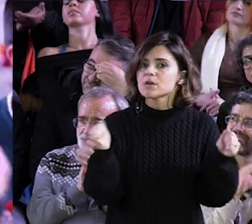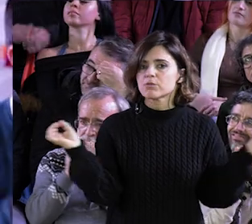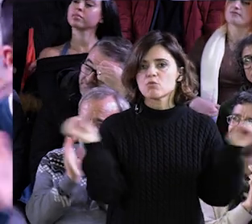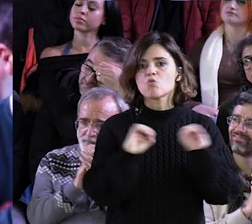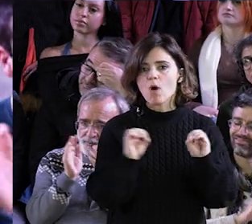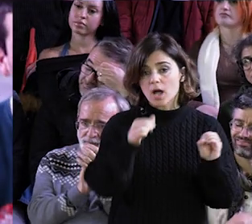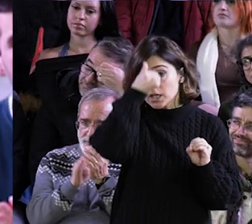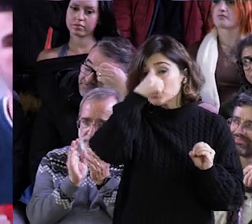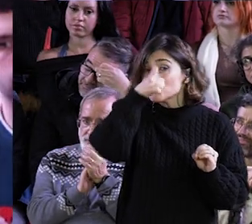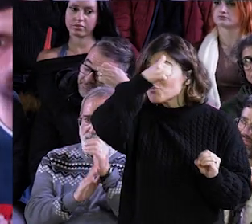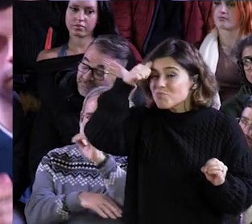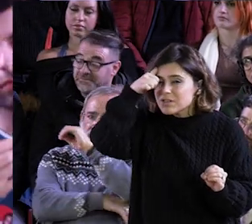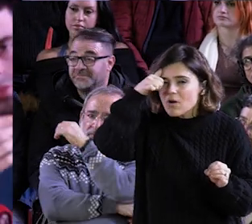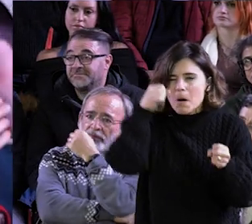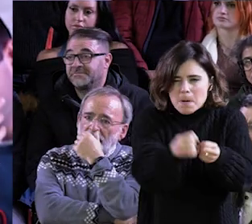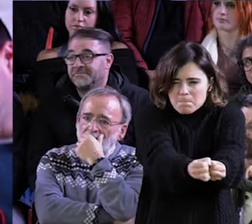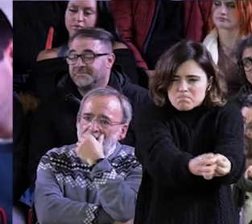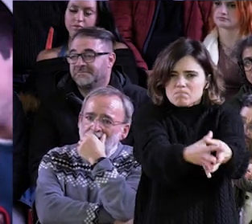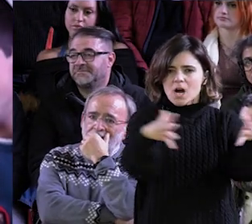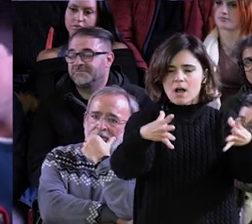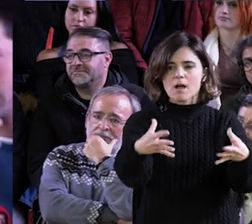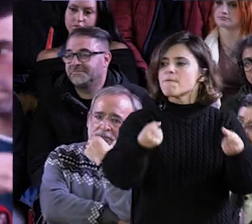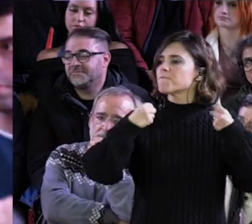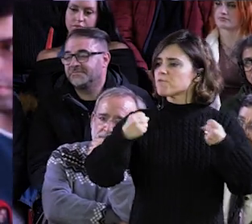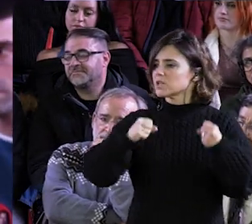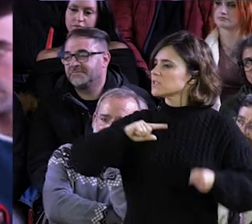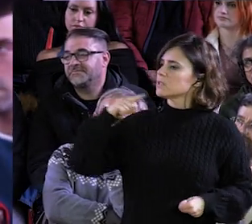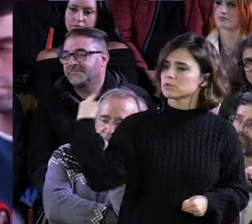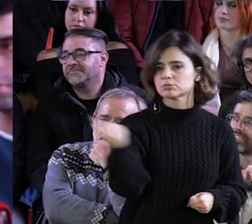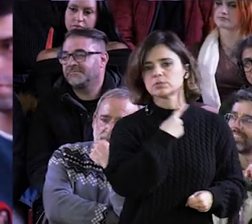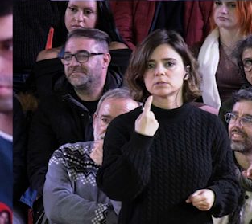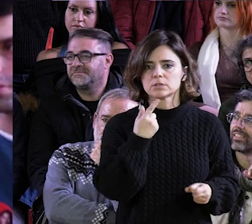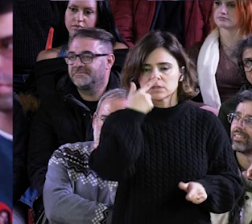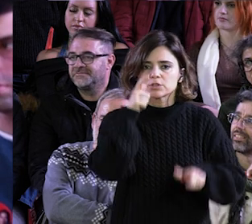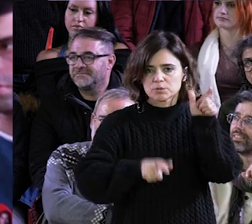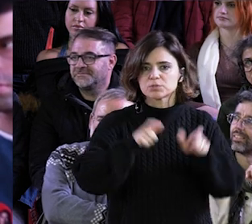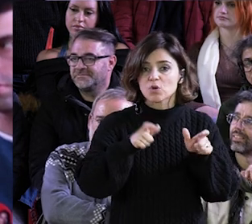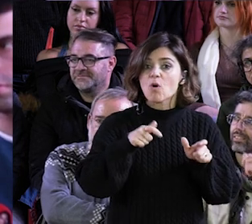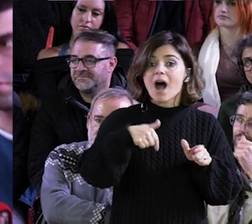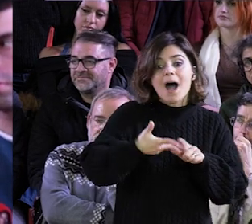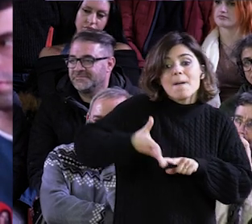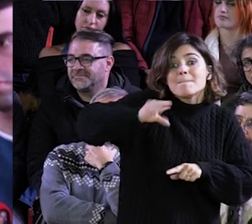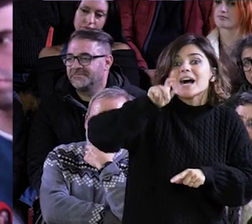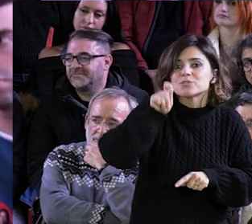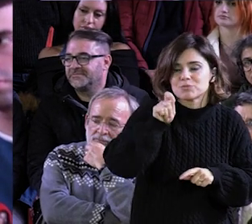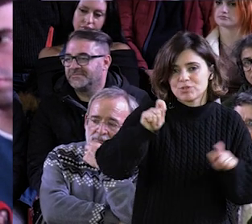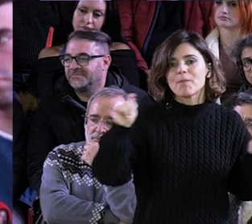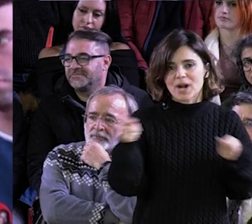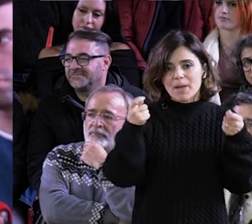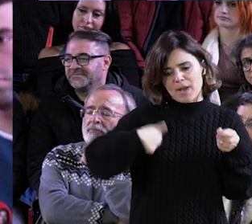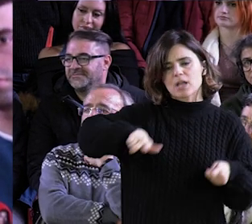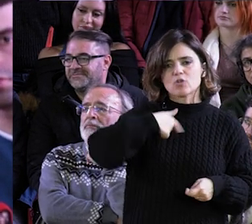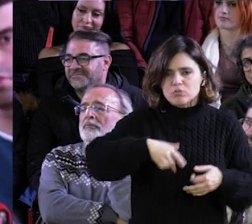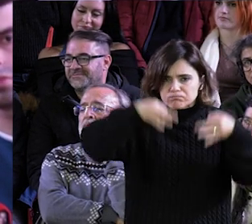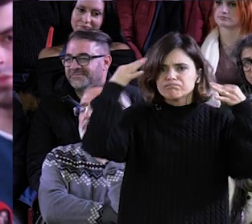vai agigantar. Força a todos os camaradas e todas as pessoas que ainda há mais um dia para fazer campanha. Iremos